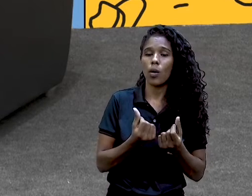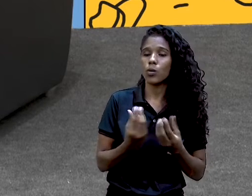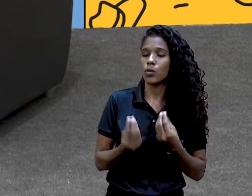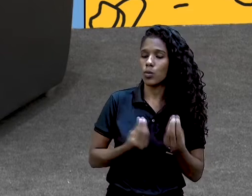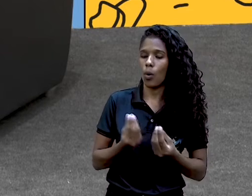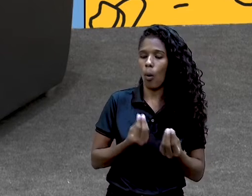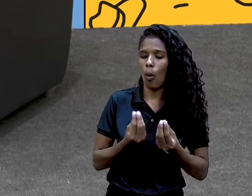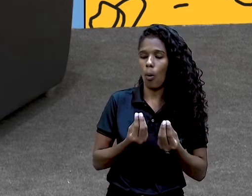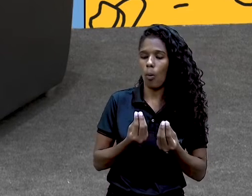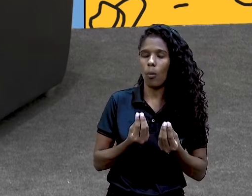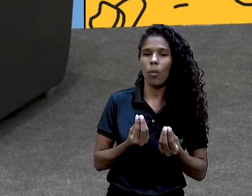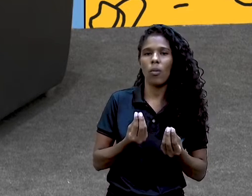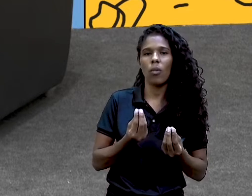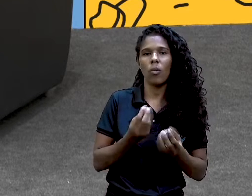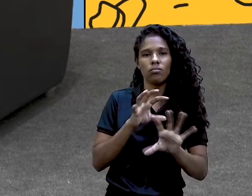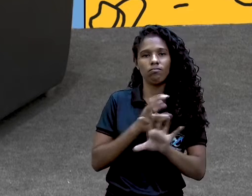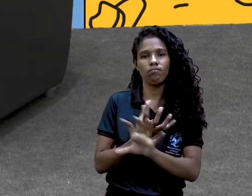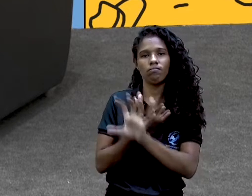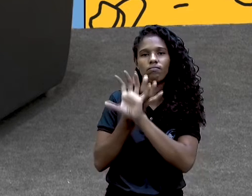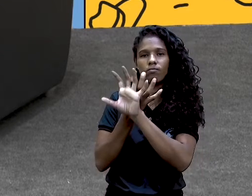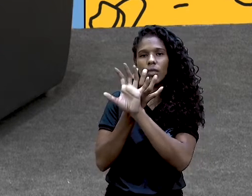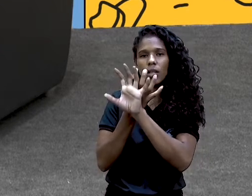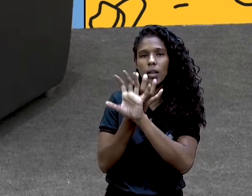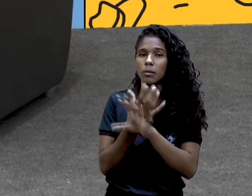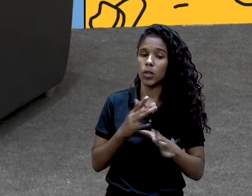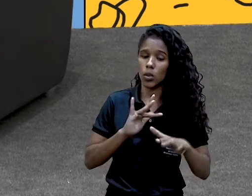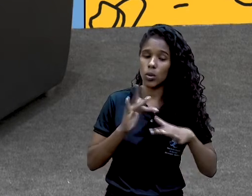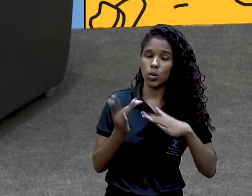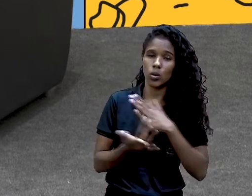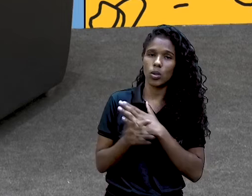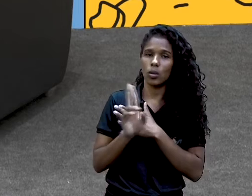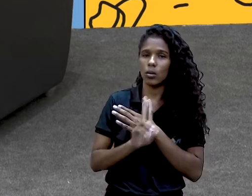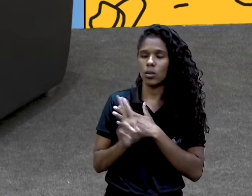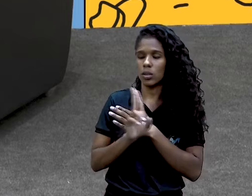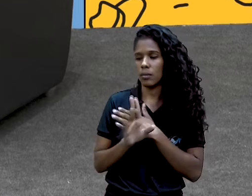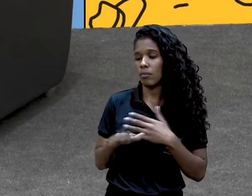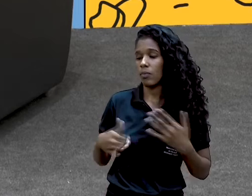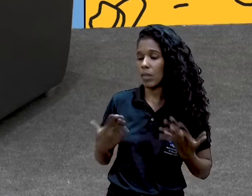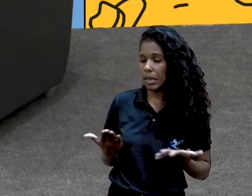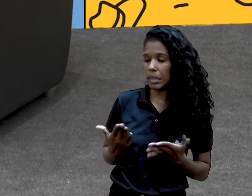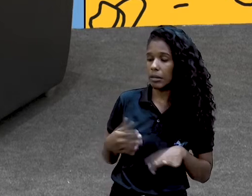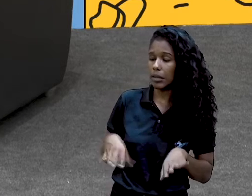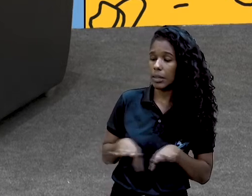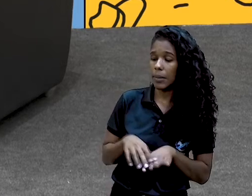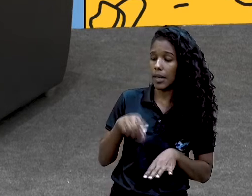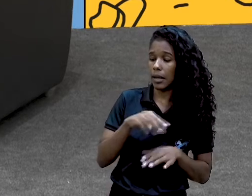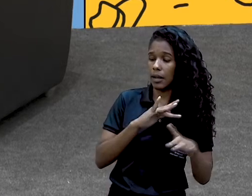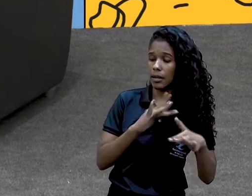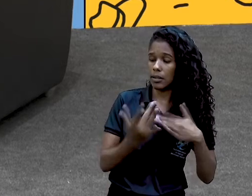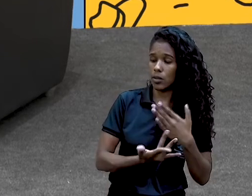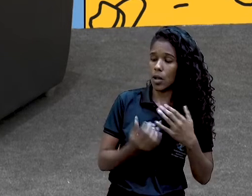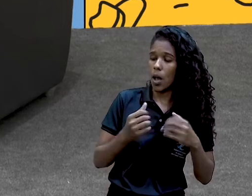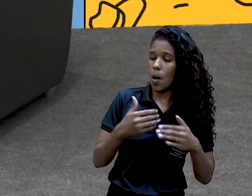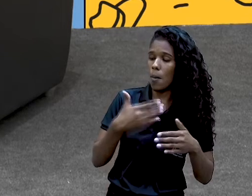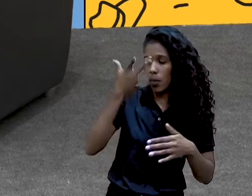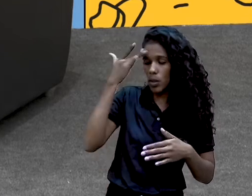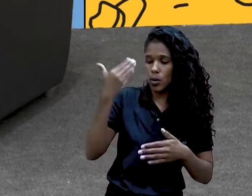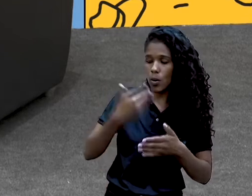empresa que investe muito, que vai poder trabalhar nas redes sociais. Qualquer pessoa pode trabalhar com isso.